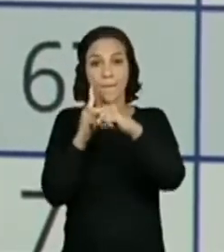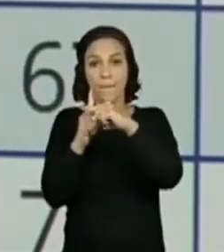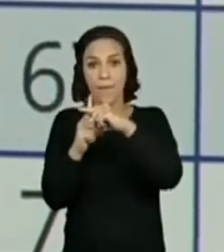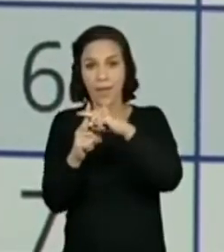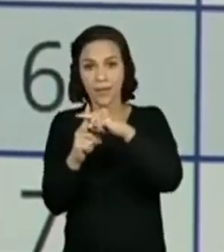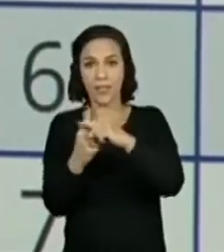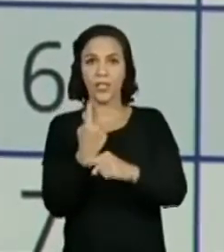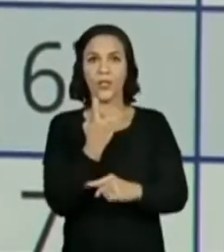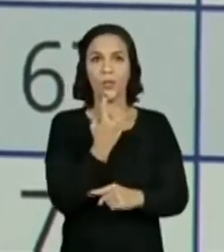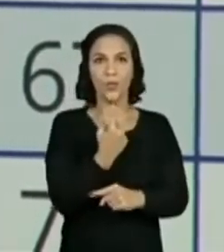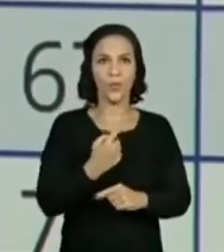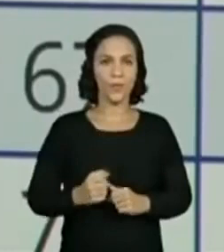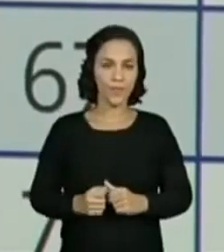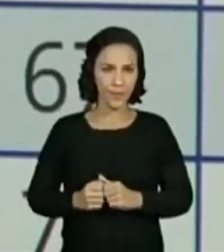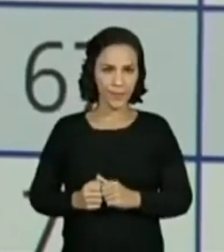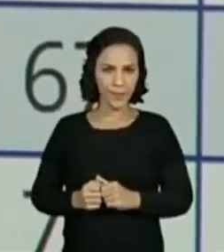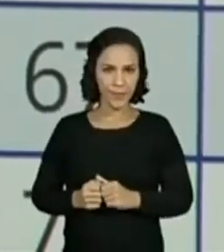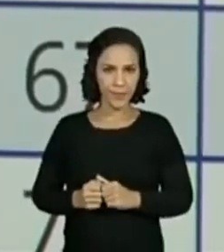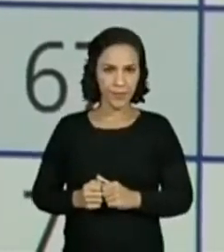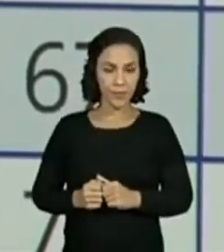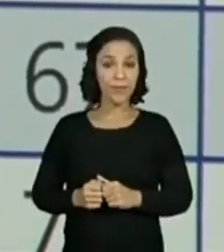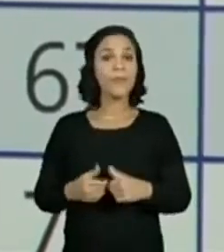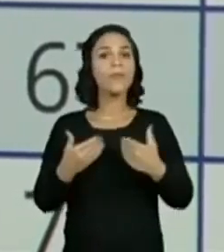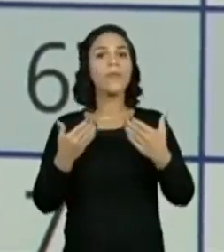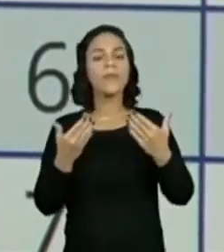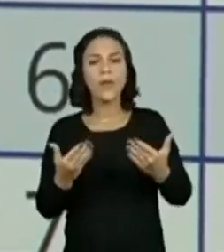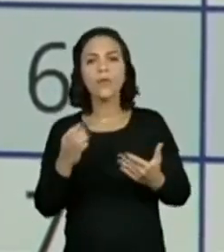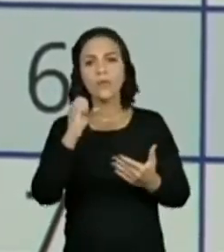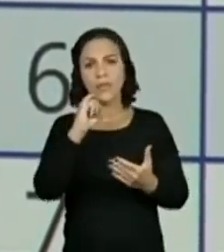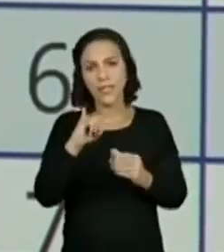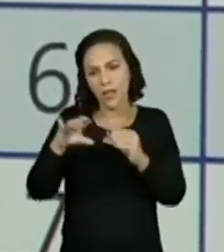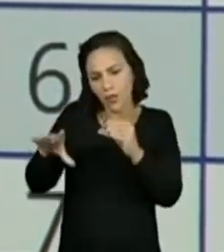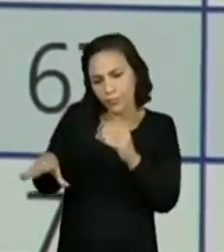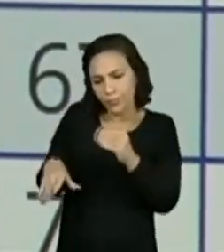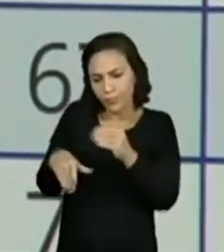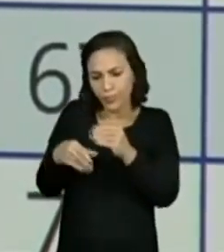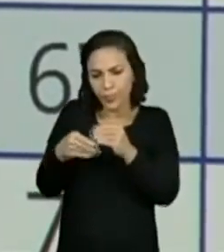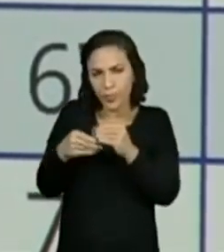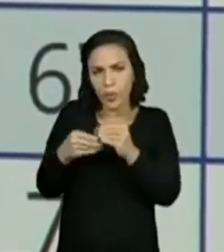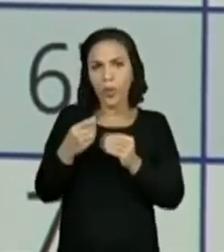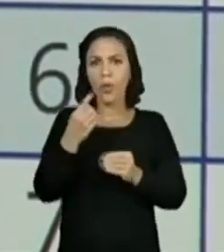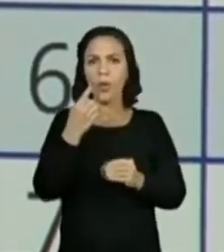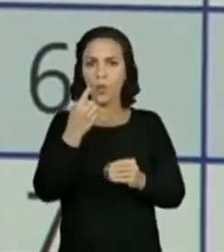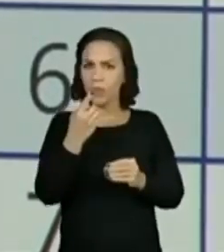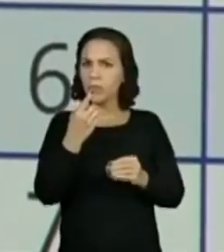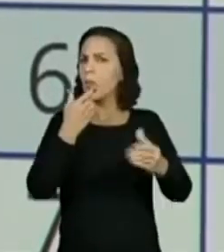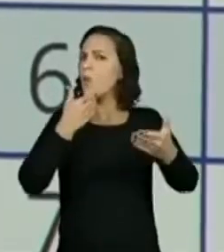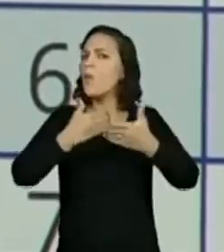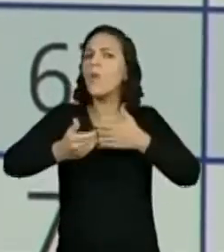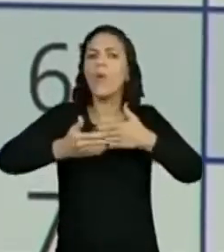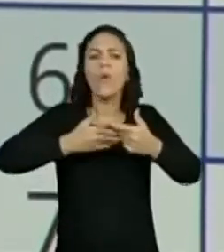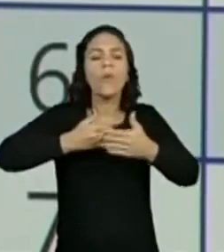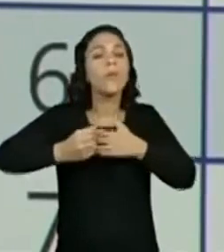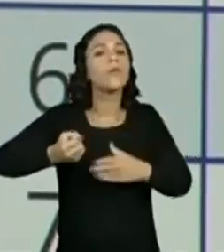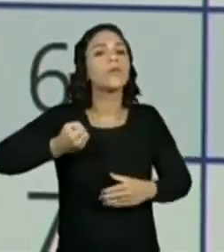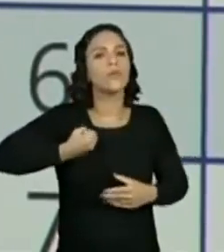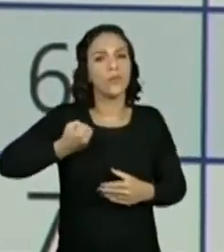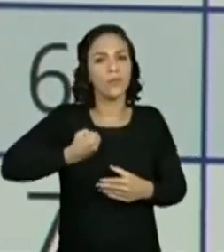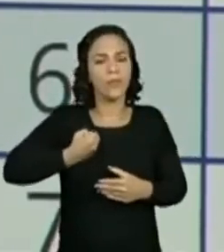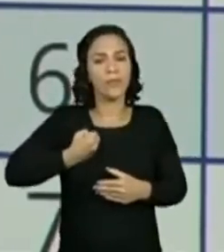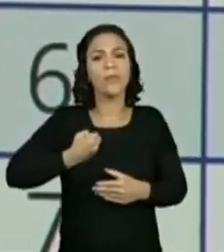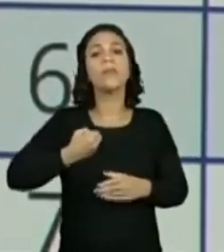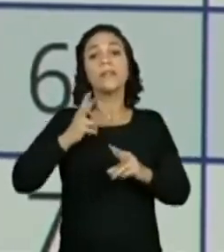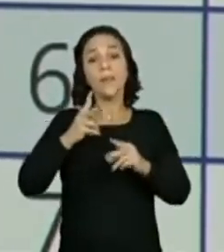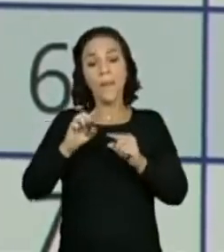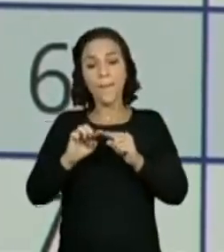mais 1. Então, sempre que eu acrescento o número 1, a qualquer número que seja, eu terei sempre